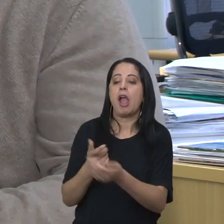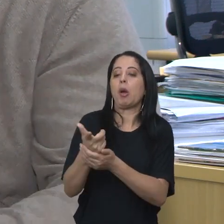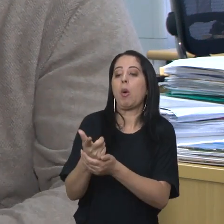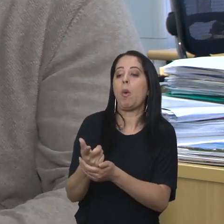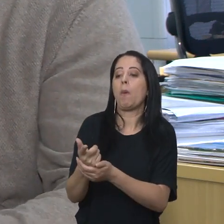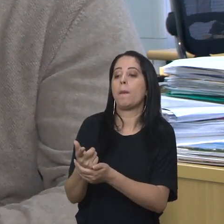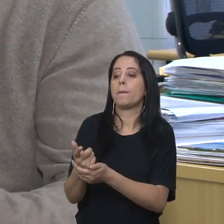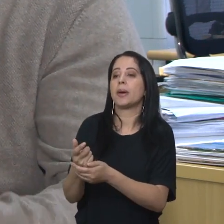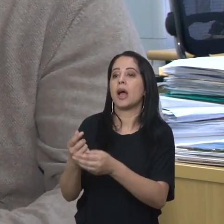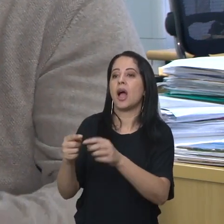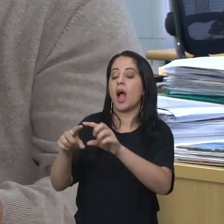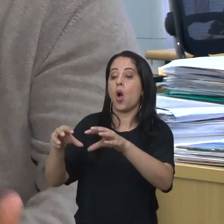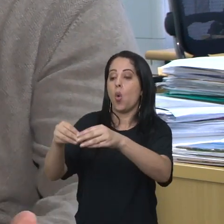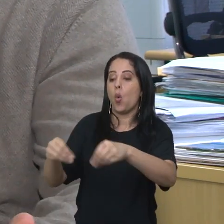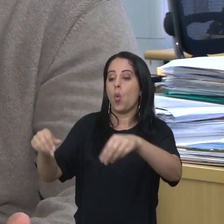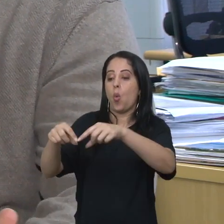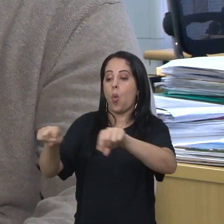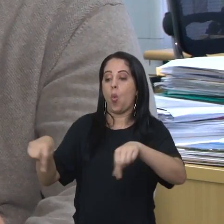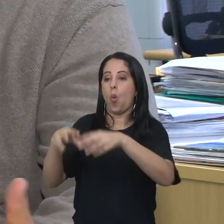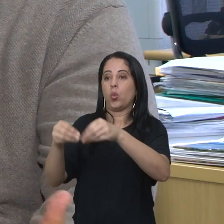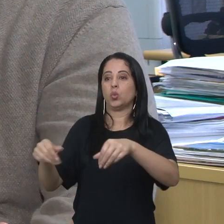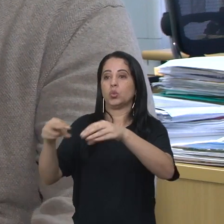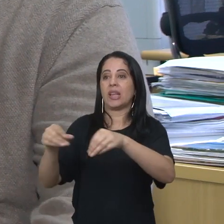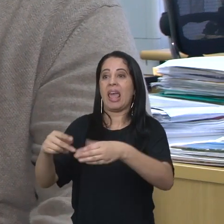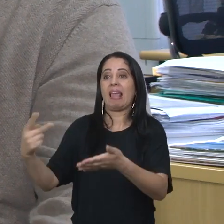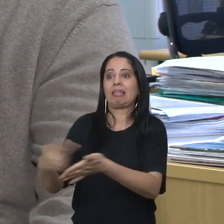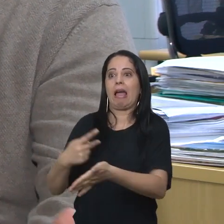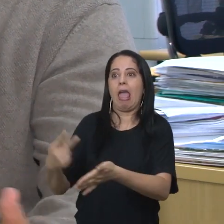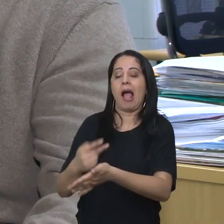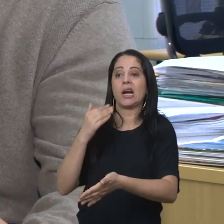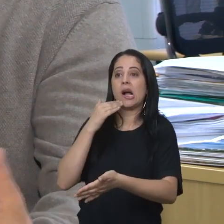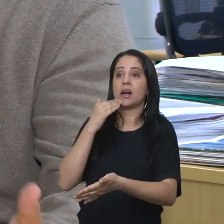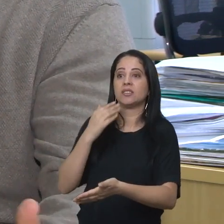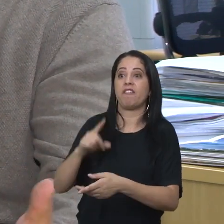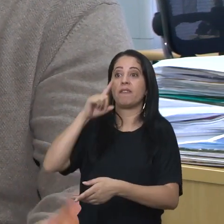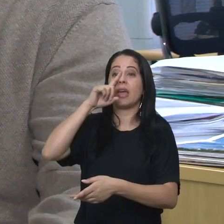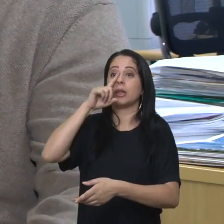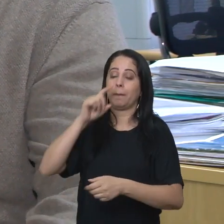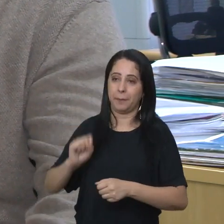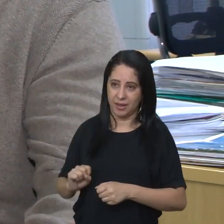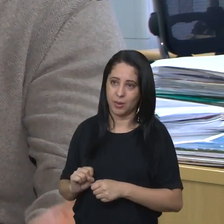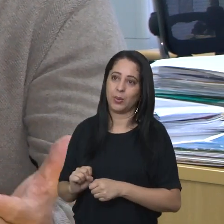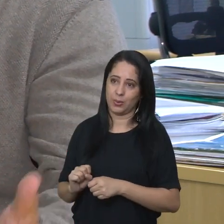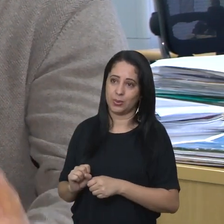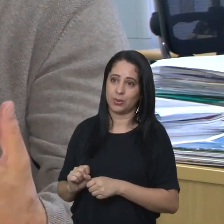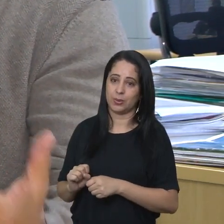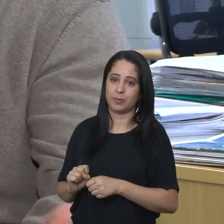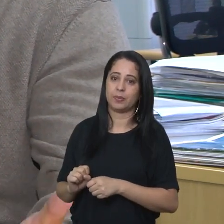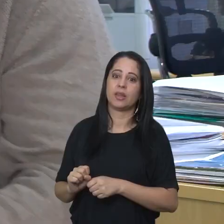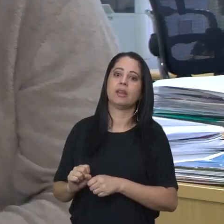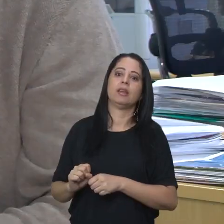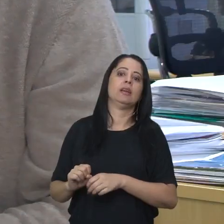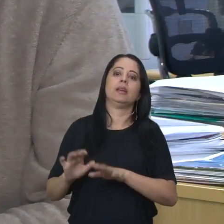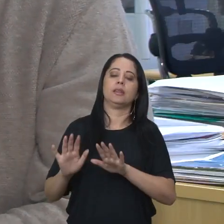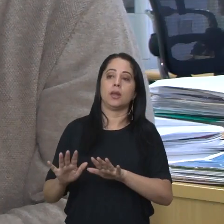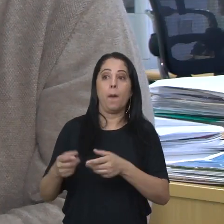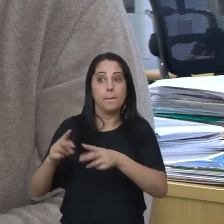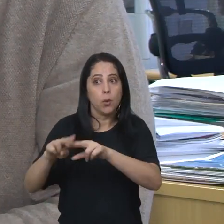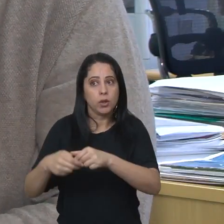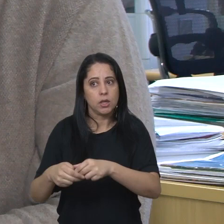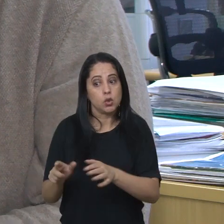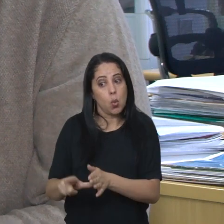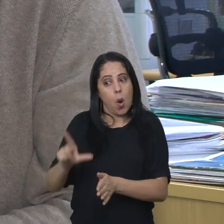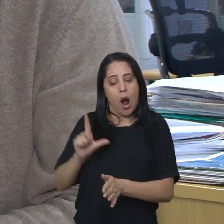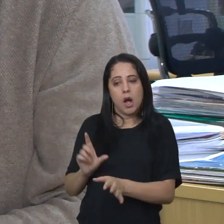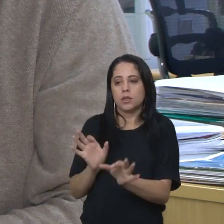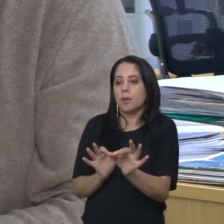economia de uma vida, adquira um lote numa área clandestina e pior, que esse lote esteja numa área de risco. Dentro do